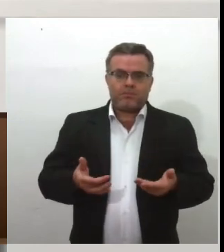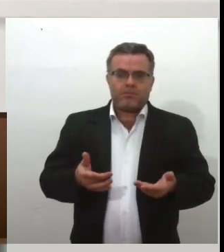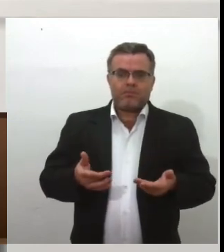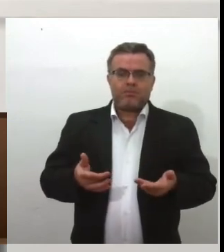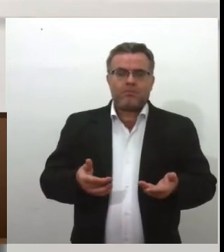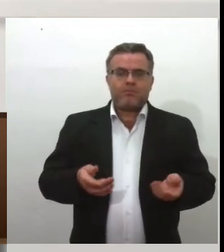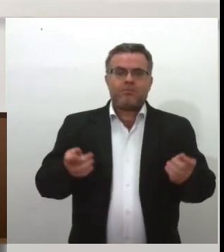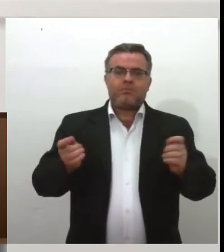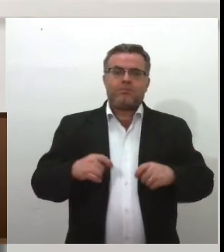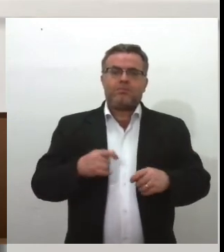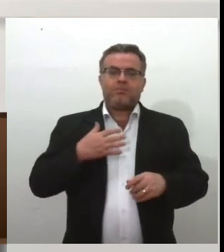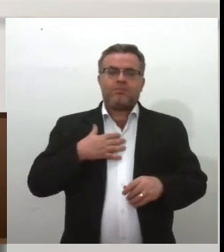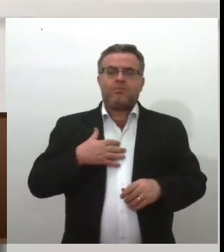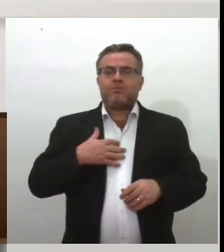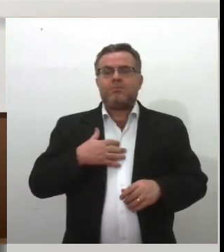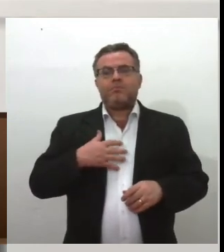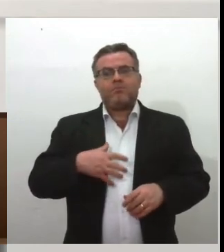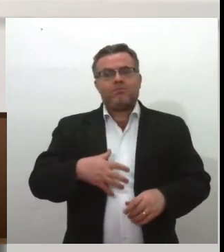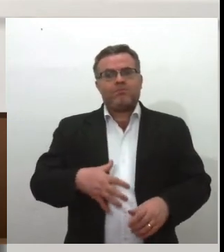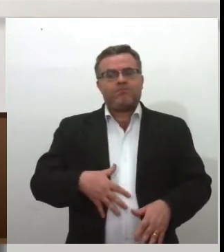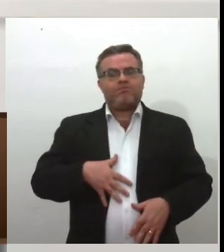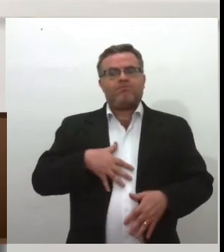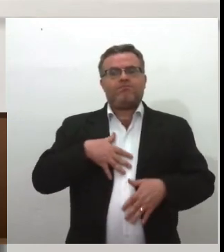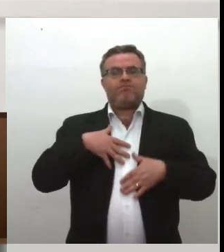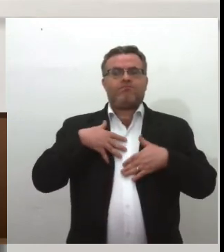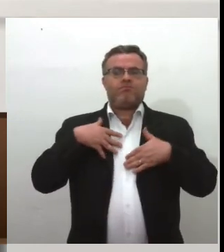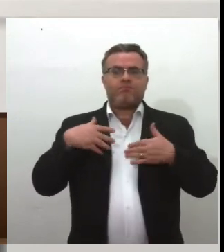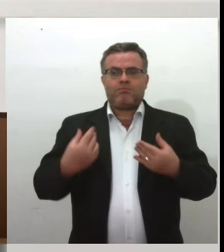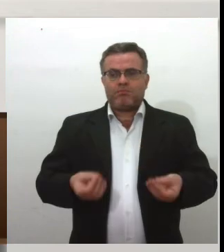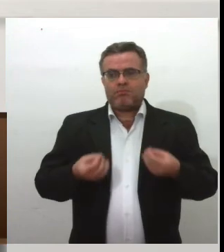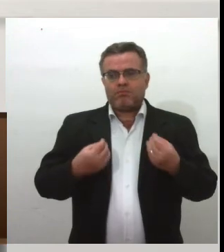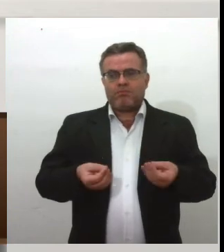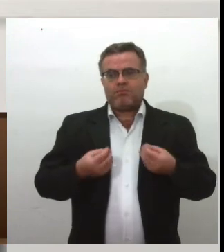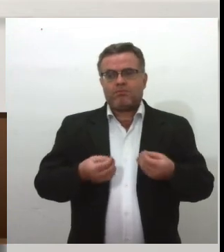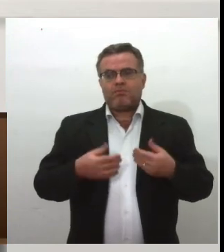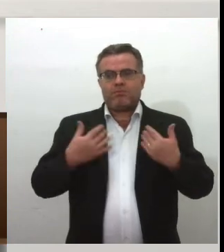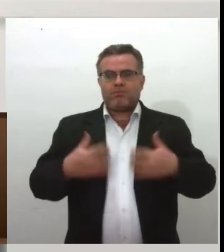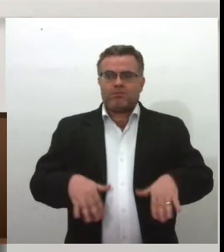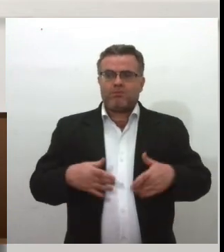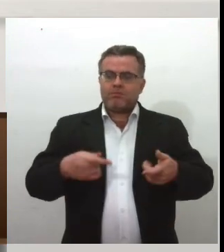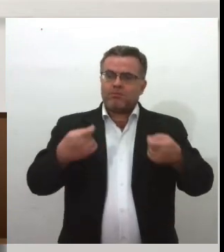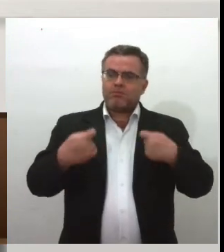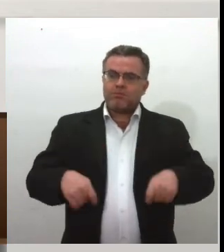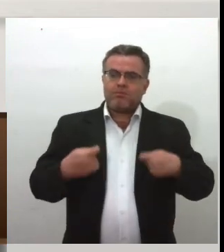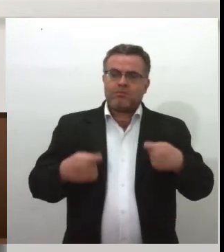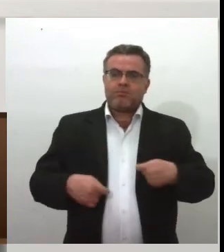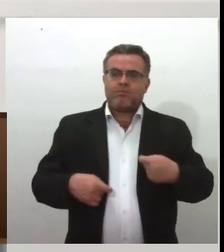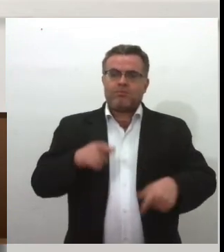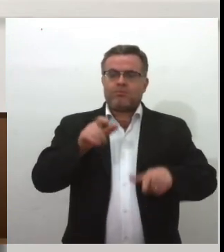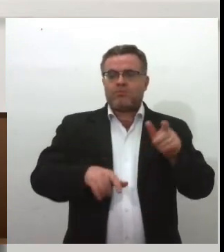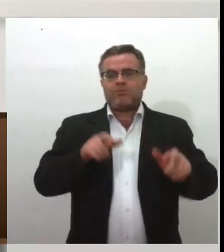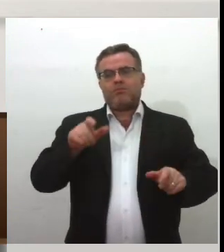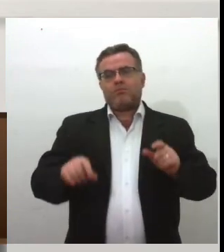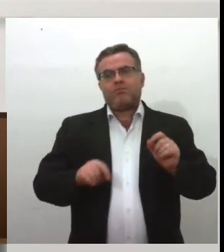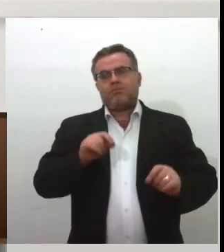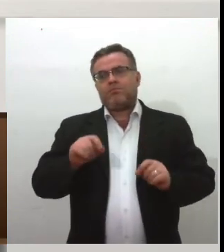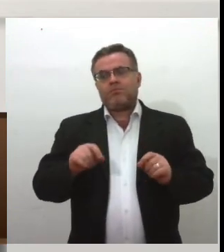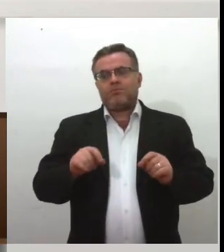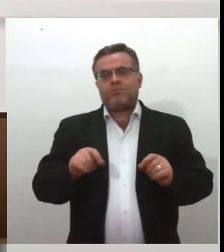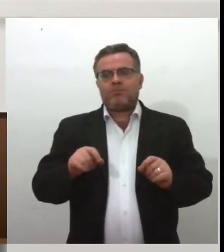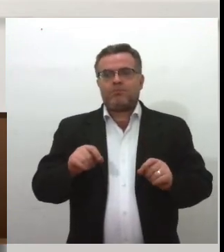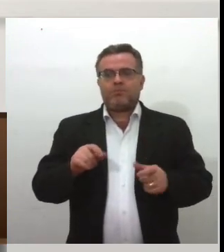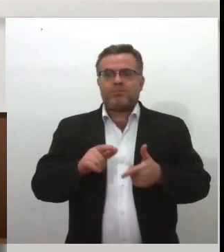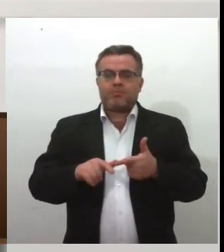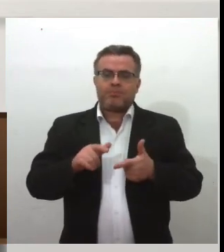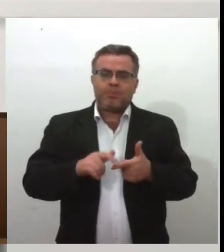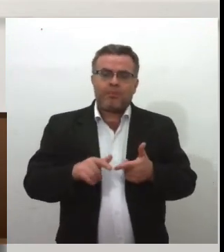onde a gente tenha uma excitação. Né? Necessariamente, os homens têm essa coisa da complicação da retirada